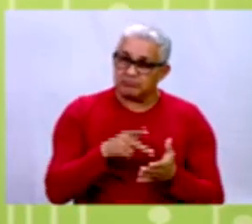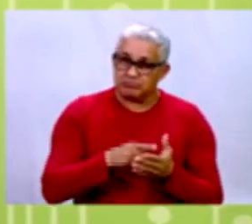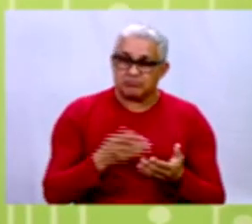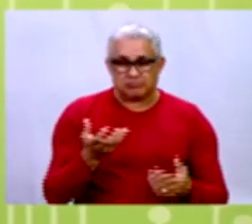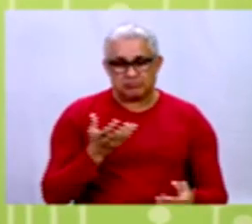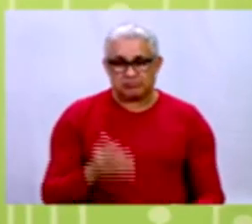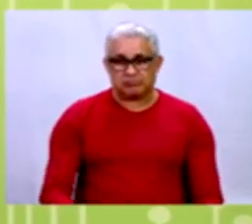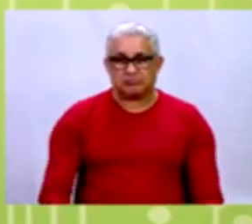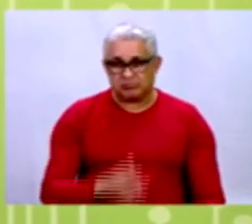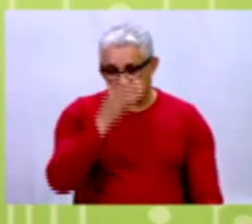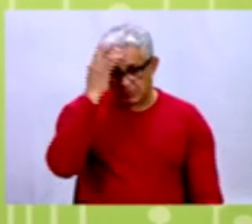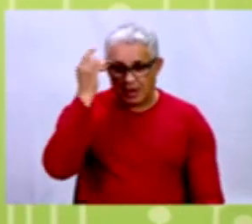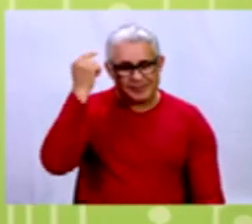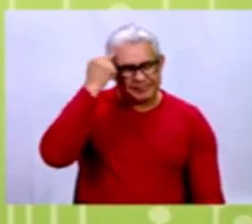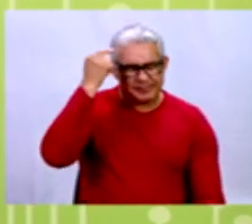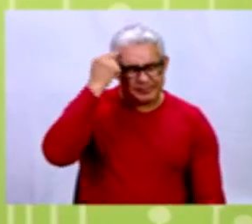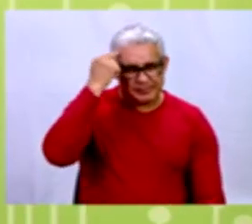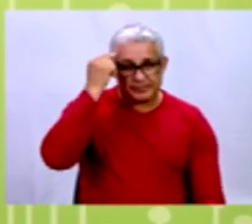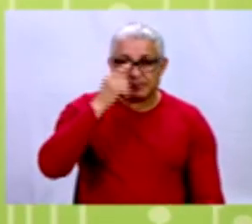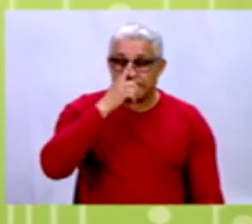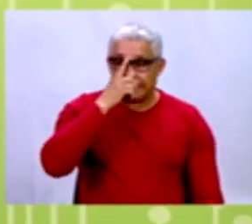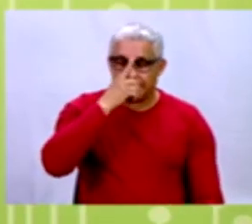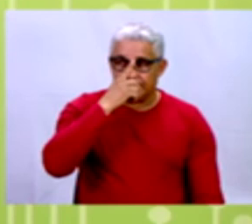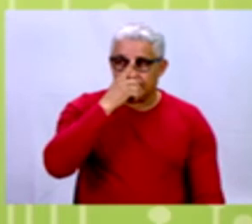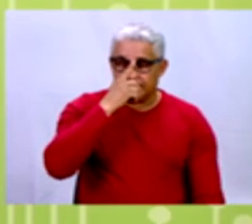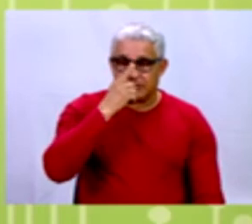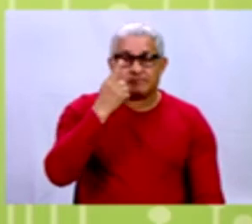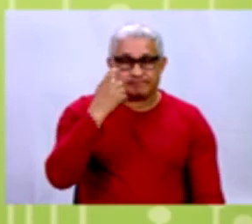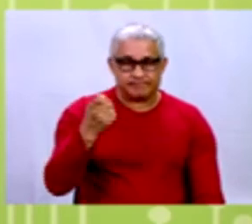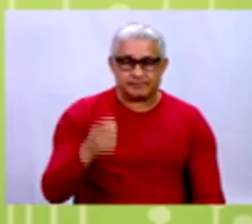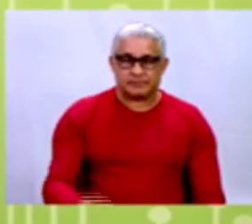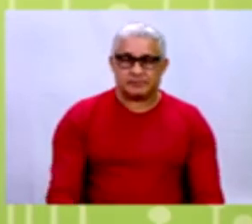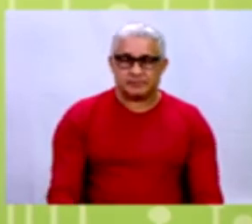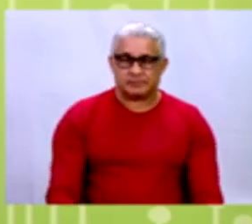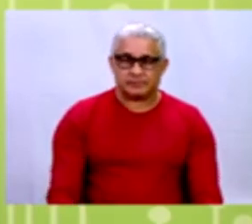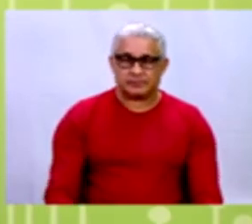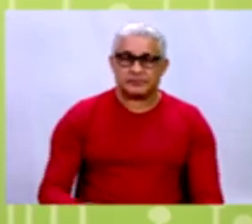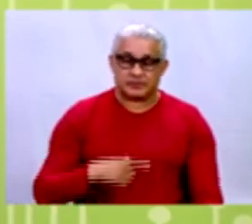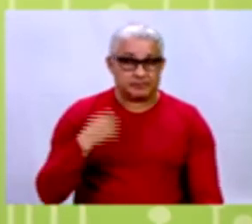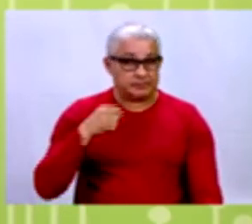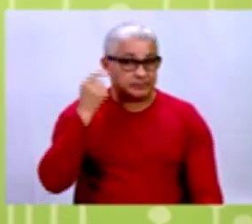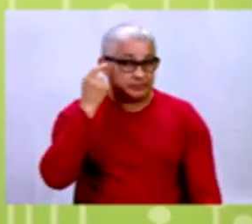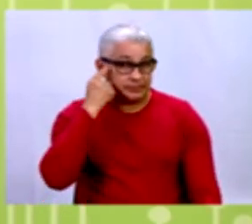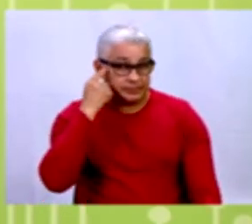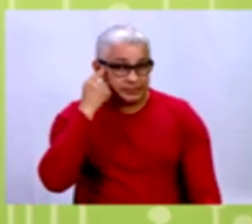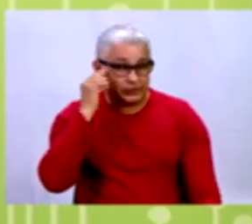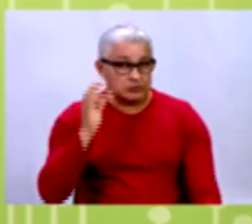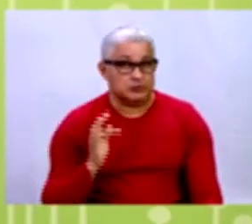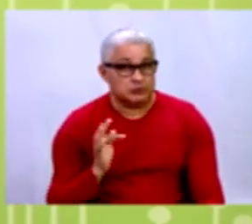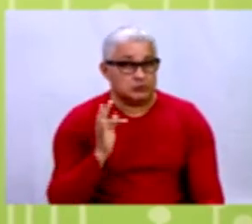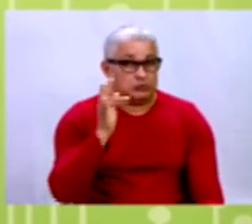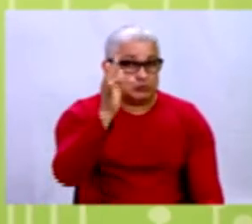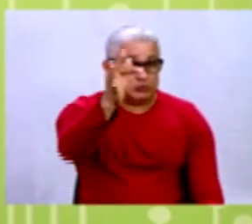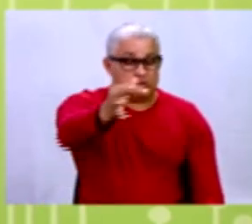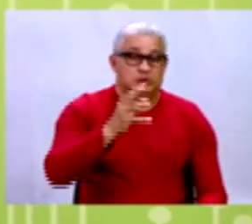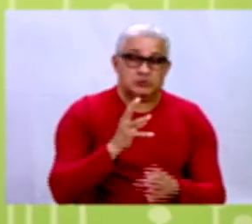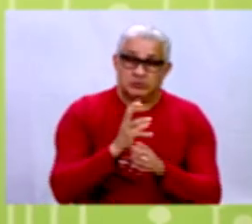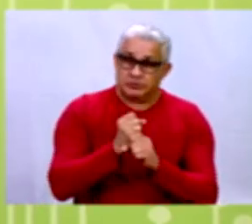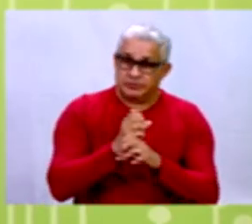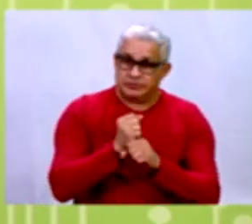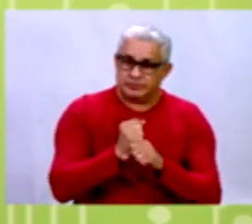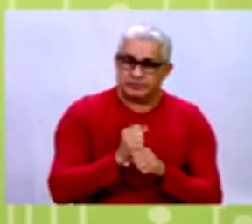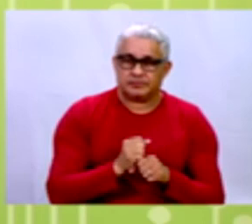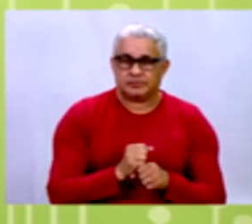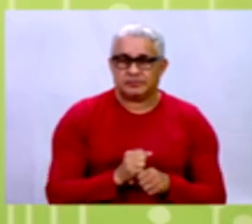quiser começar a pensar nisso, eu acho bem interessante. Tentem pensar a longo prazo. Façam uma conta assim, até